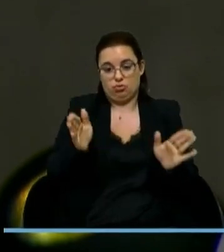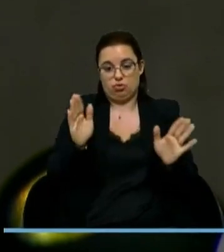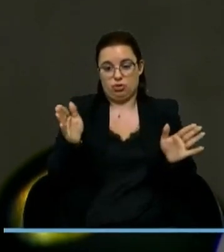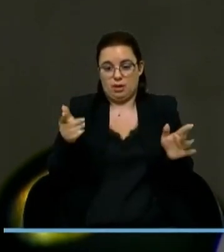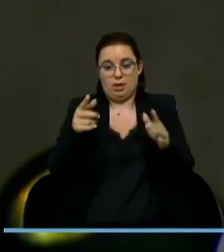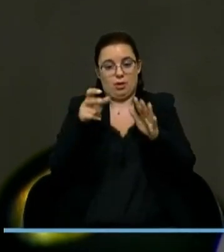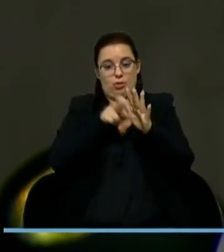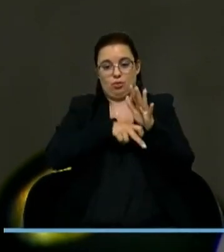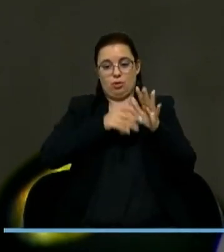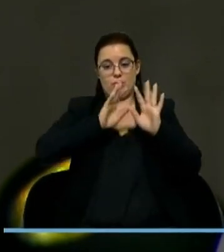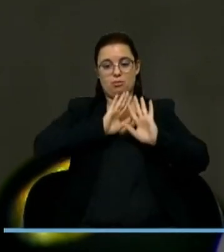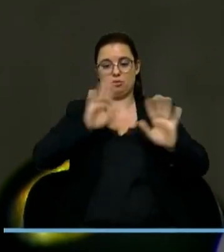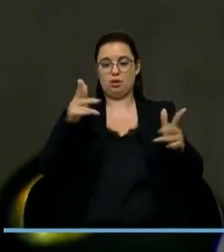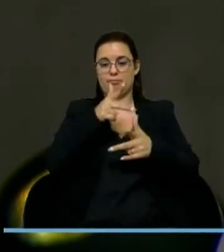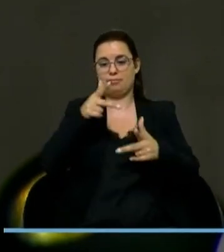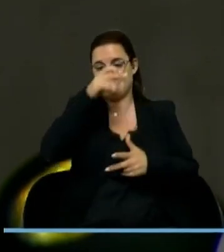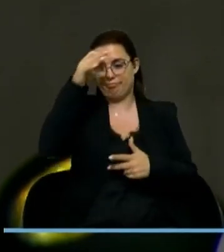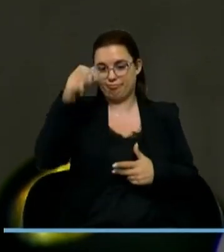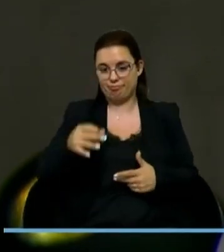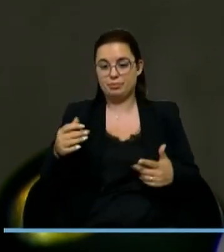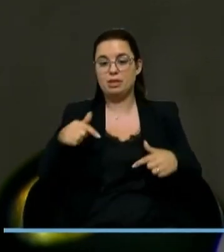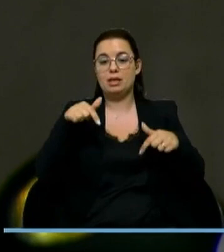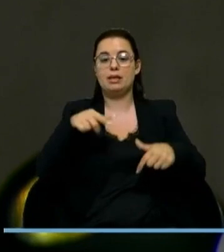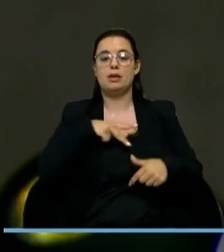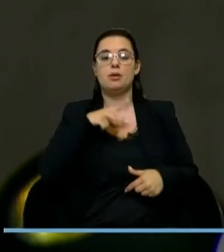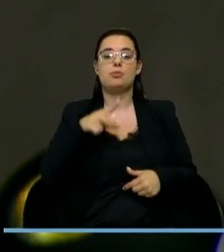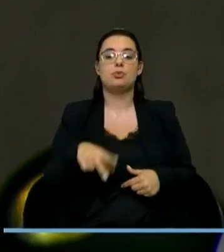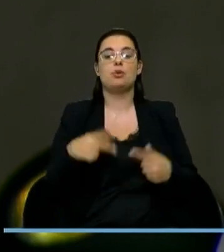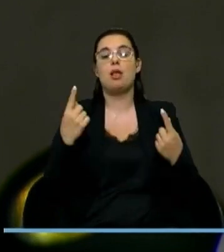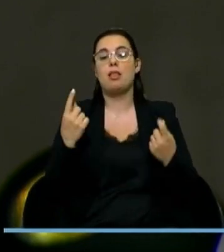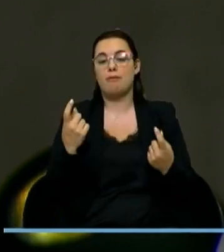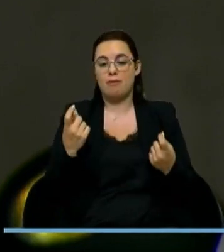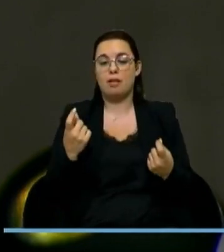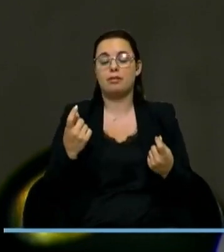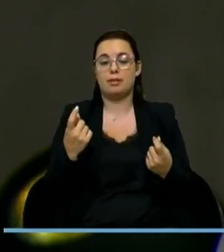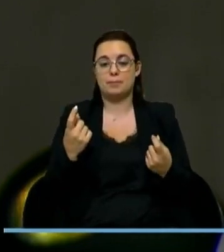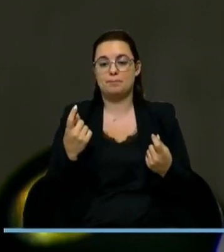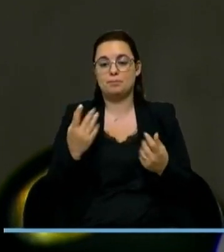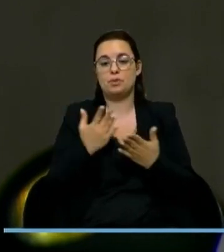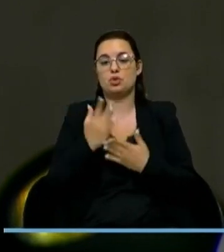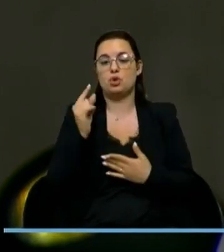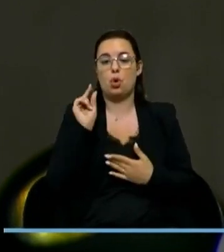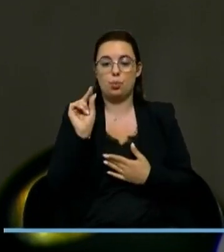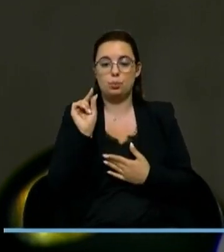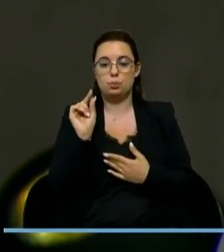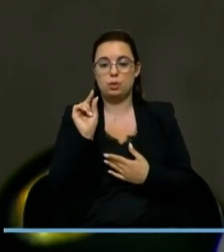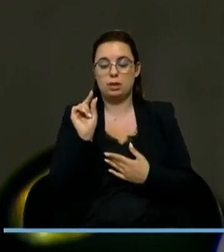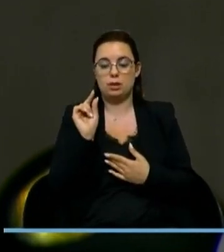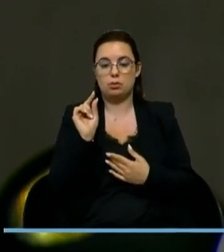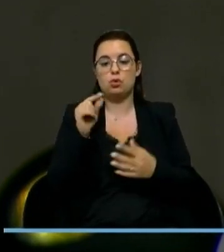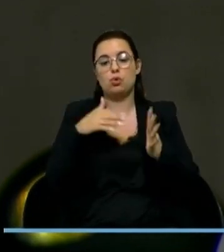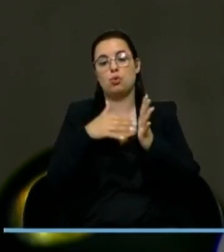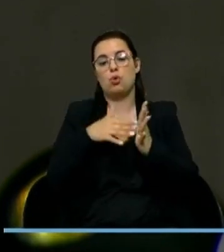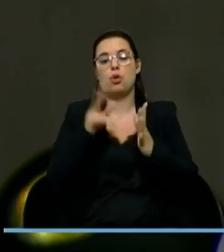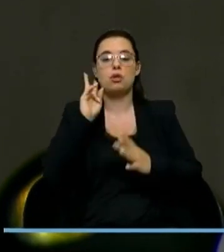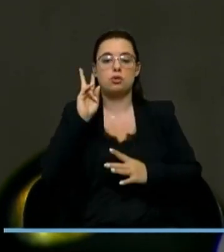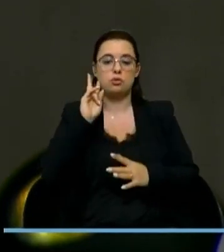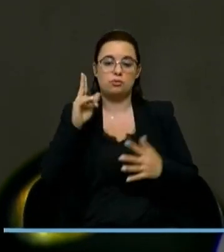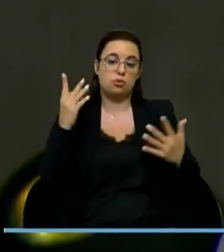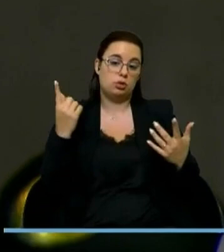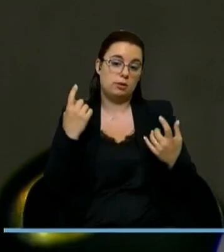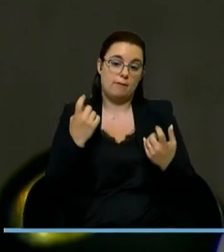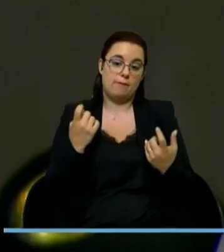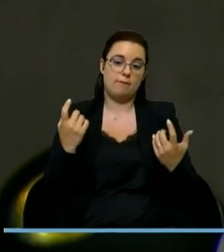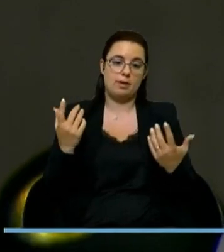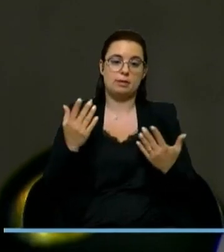este regulamento já está plenamente em vigor. Em Portugal, como digo, falta apenas este pequeno ajustamento no Código de Valores Mobiliários e falta também